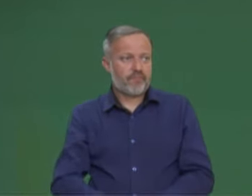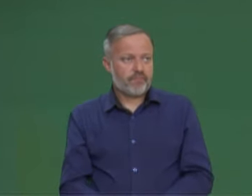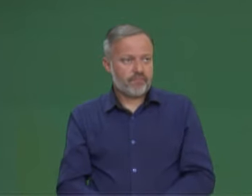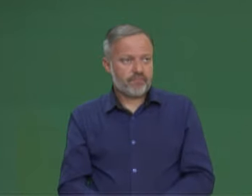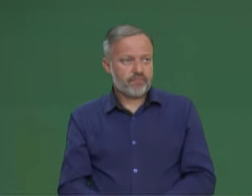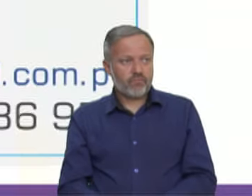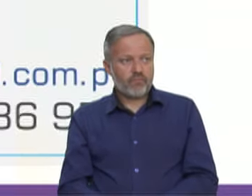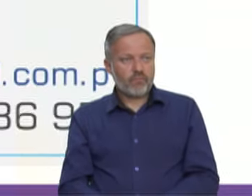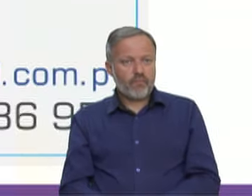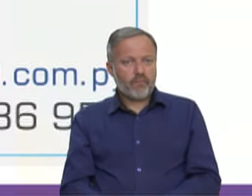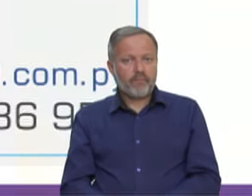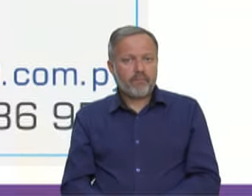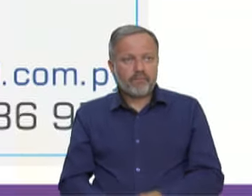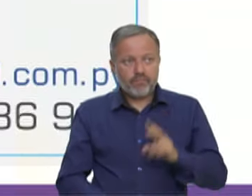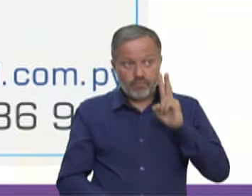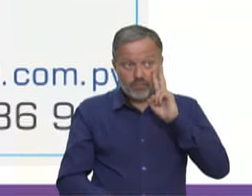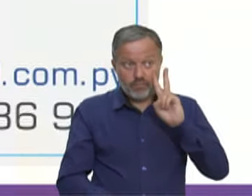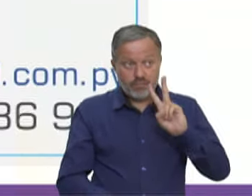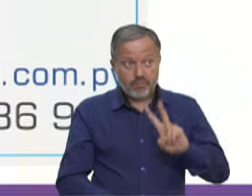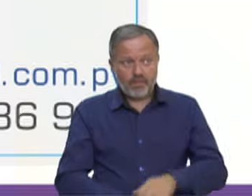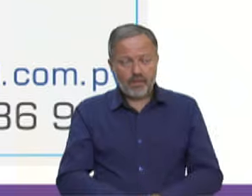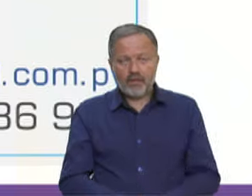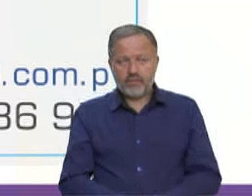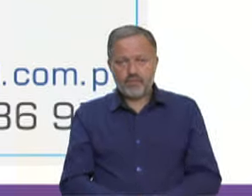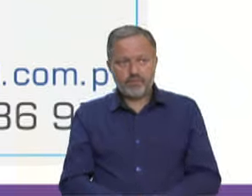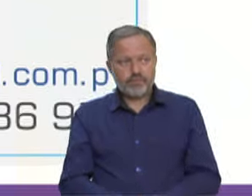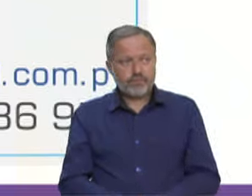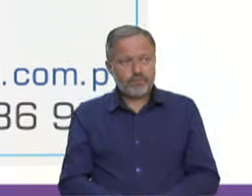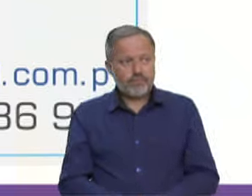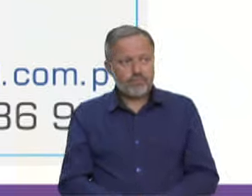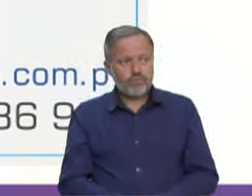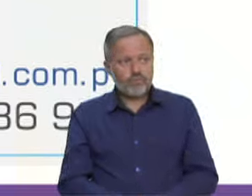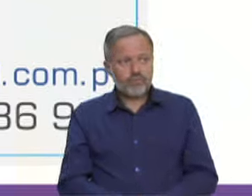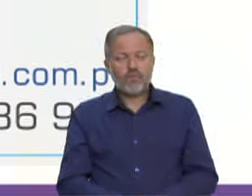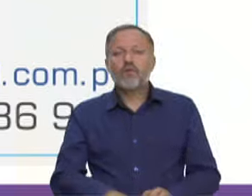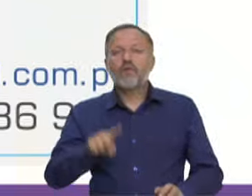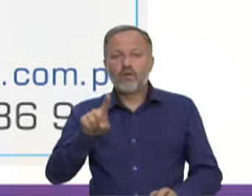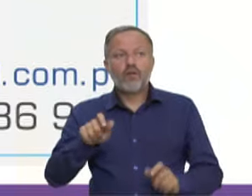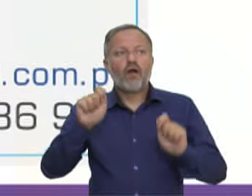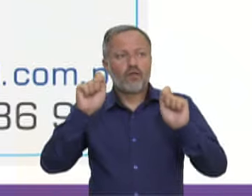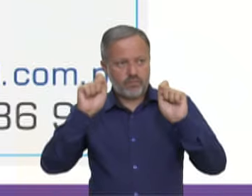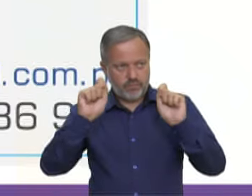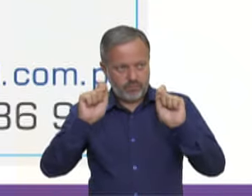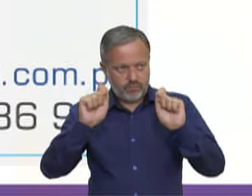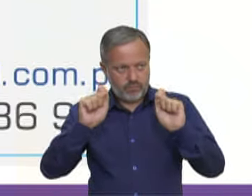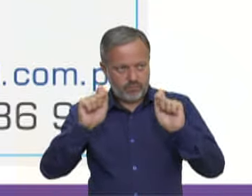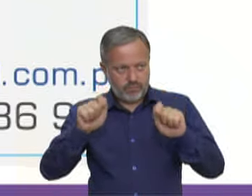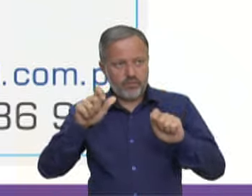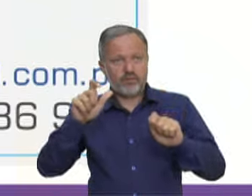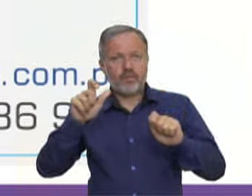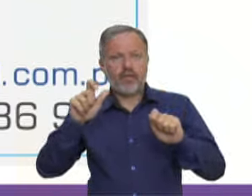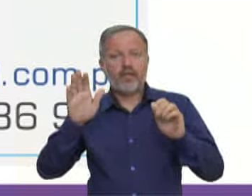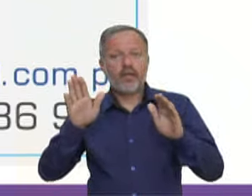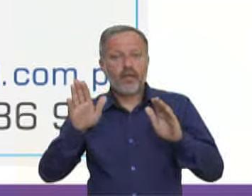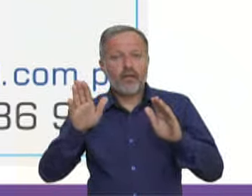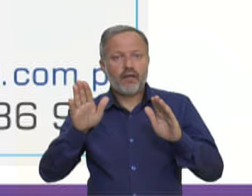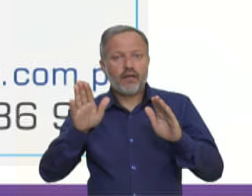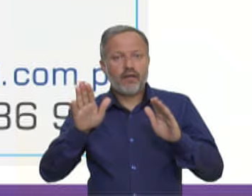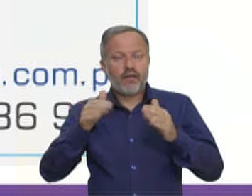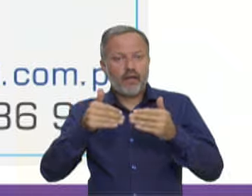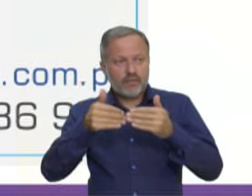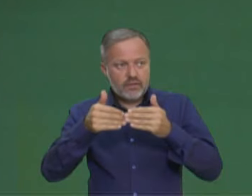Olha aqui, ó, um anúncio. Usted puede cerrar un gran negocio sin una buena publicidad, el